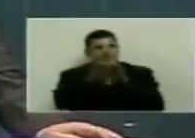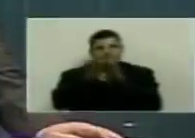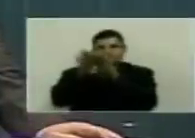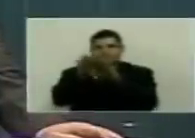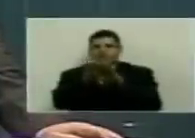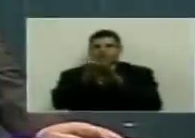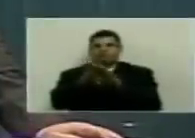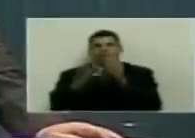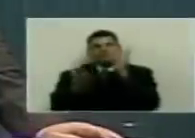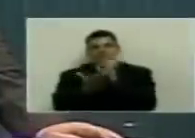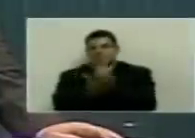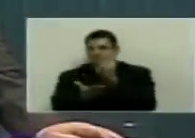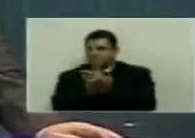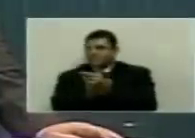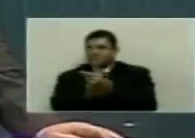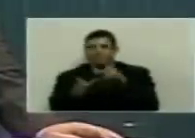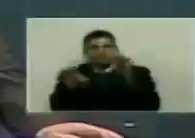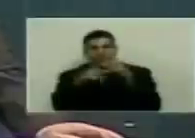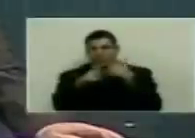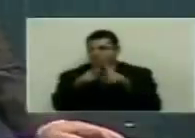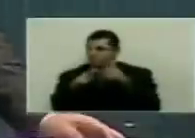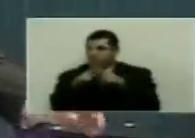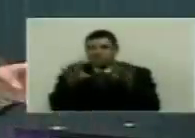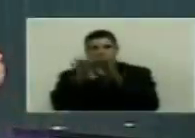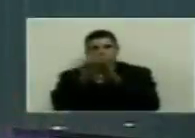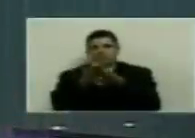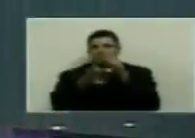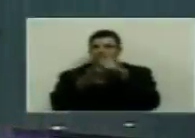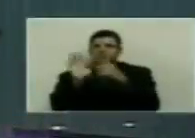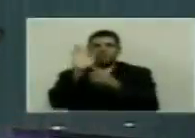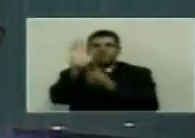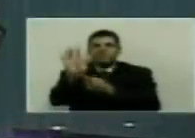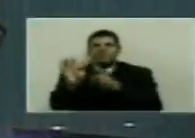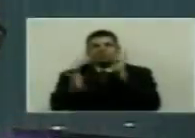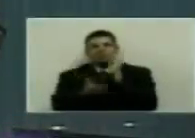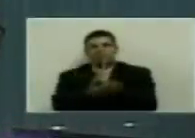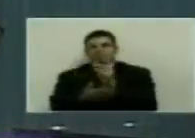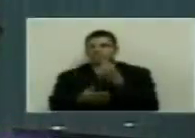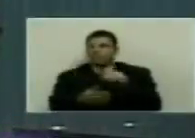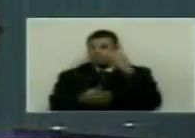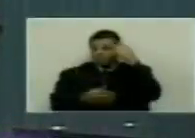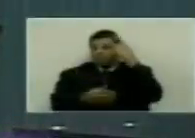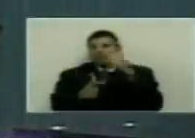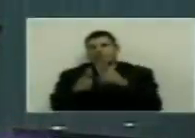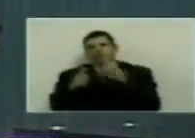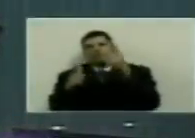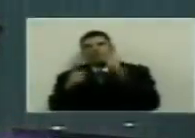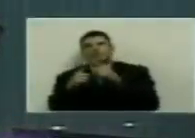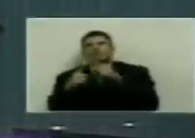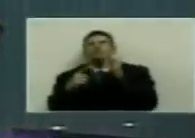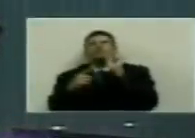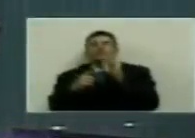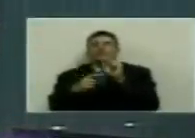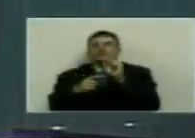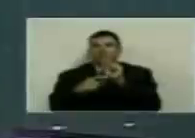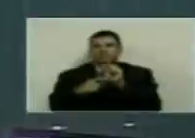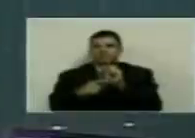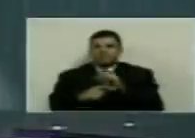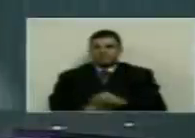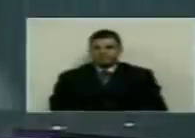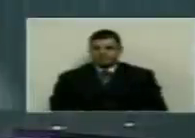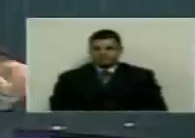mesma frequência, sem que soluções efetivas sejam apresentadas. Eu acho que, primeiro, a